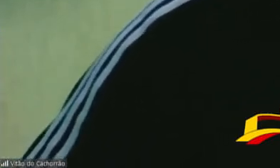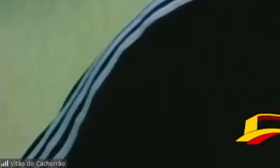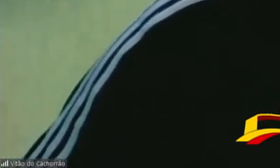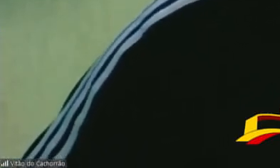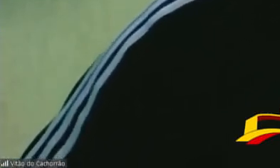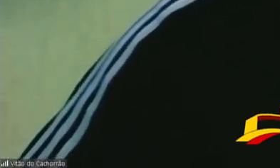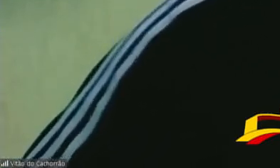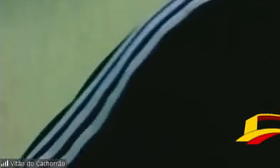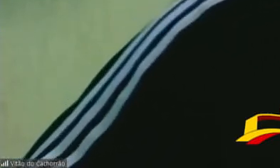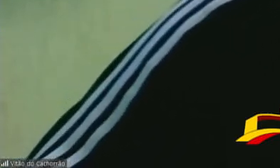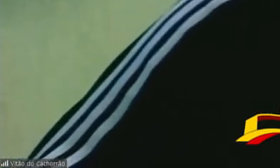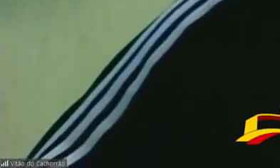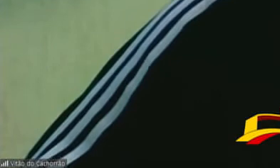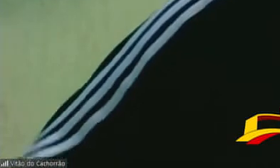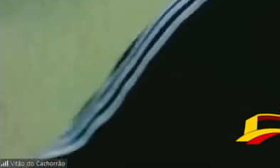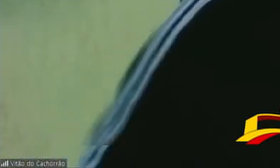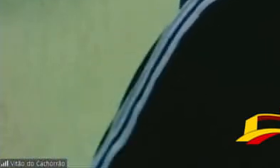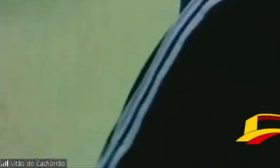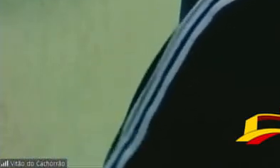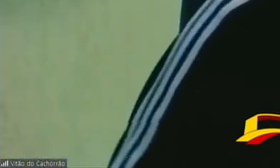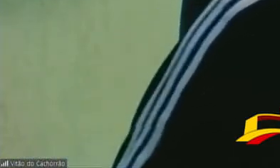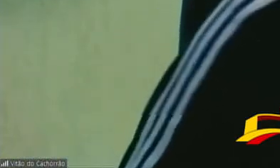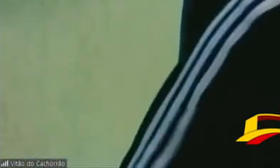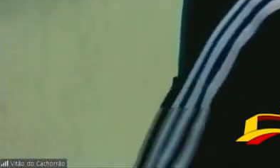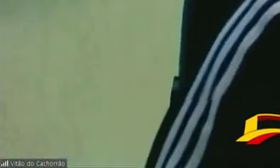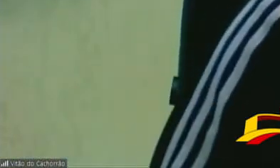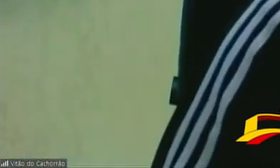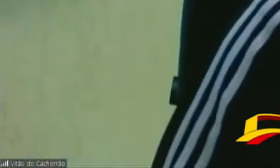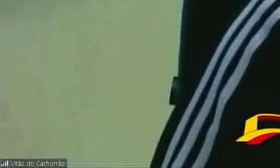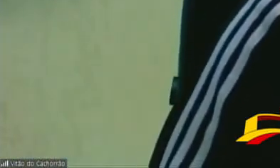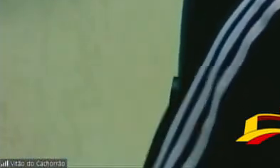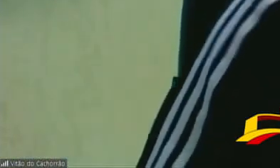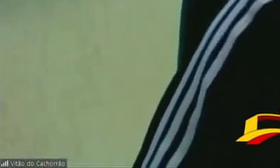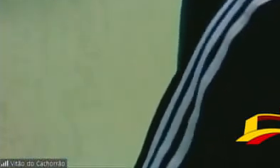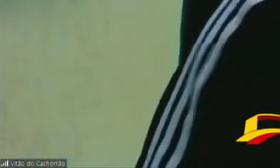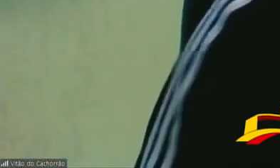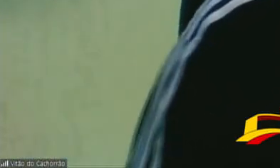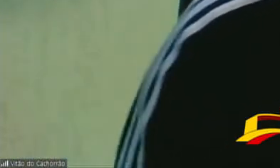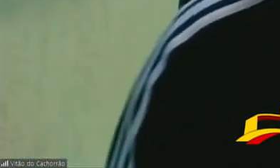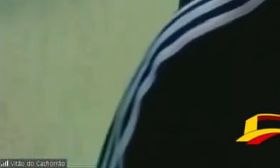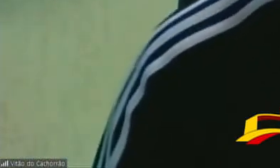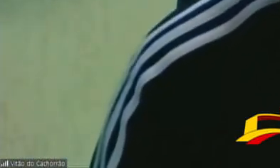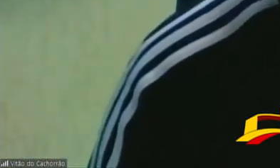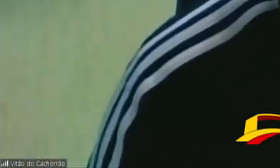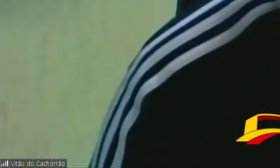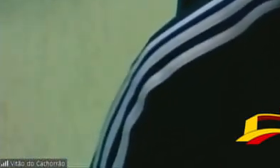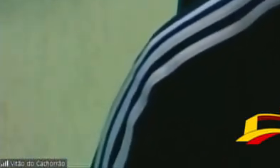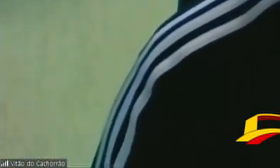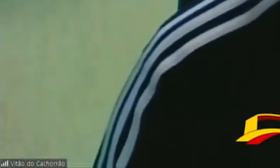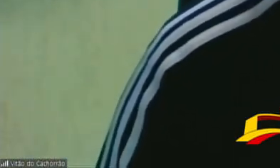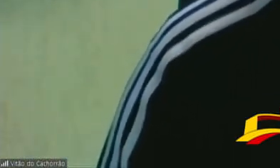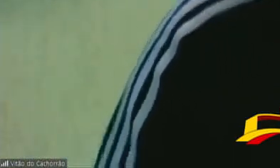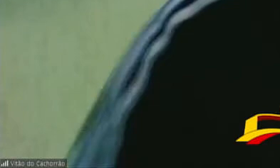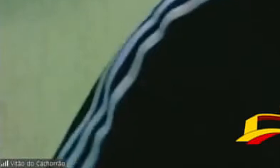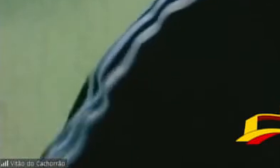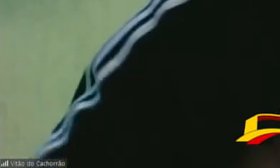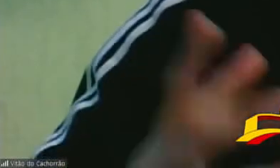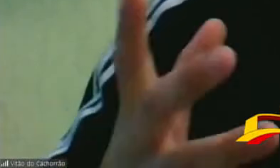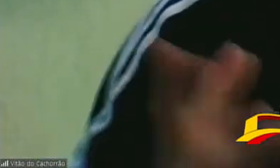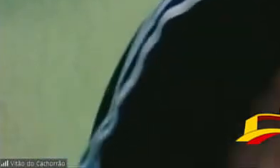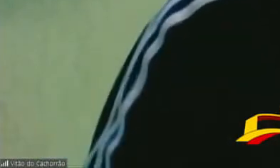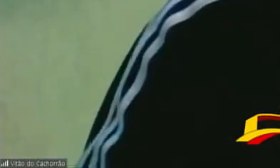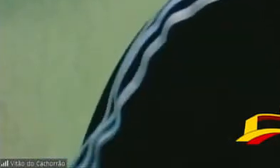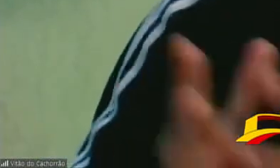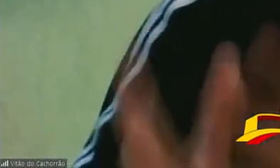um prédio tão bonito e aonde a gente pode fazer essa união com a Unitem, onde vai, por